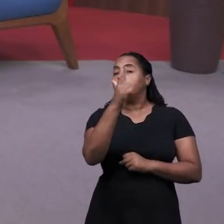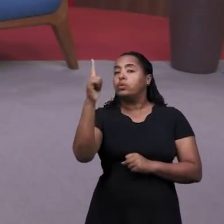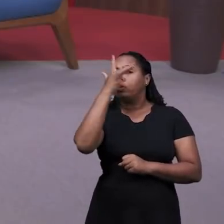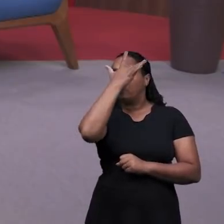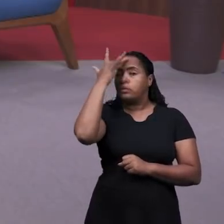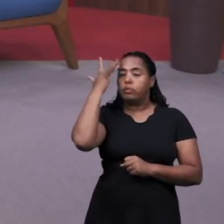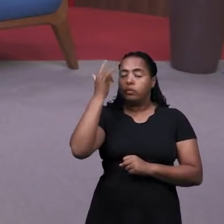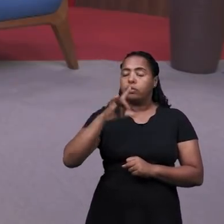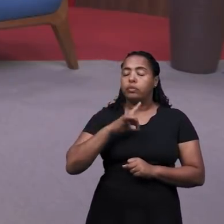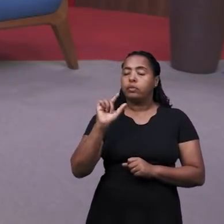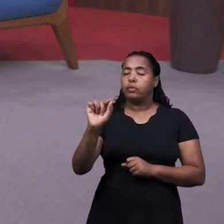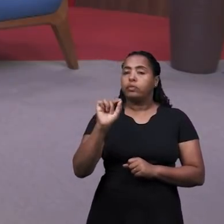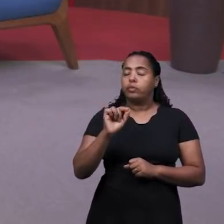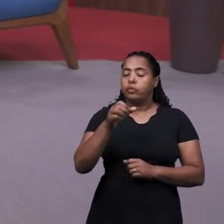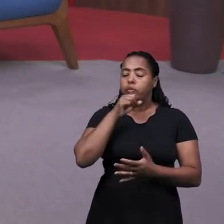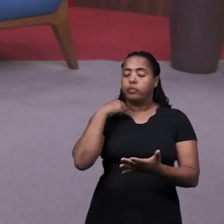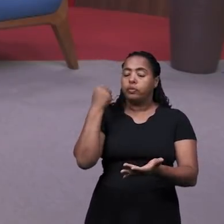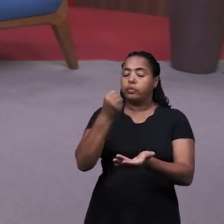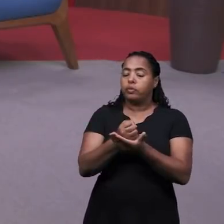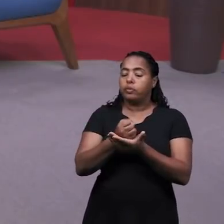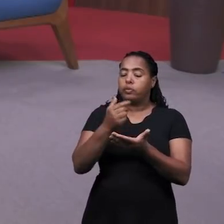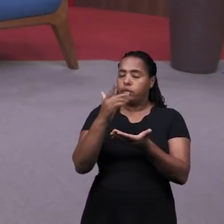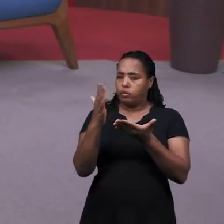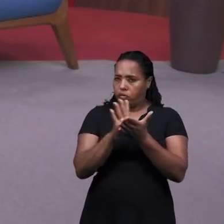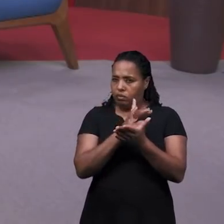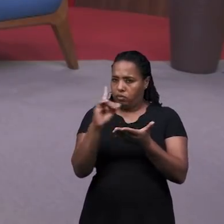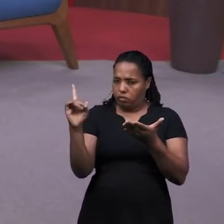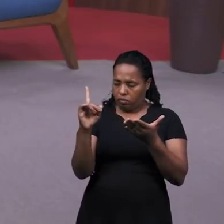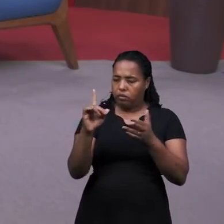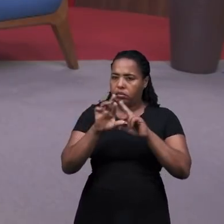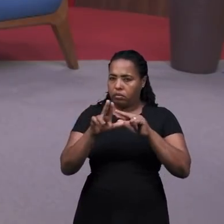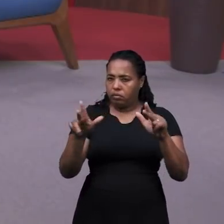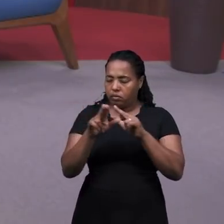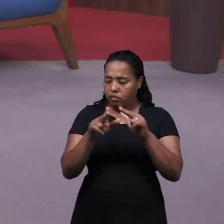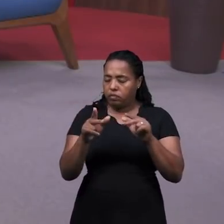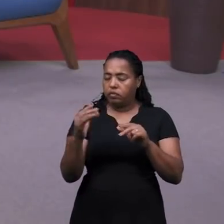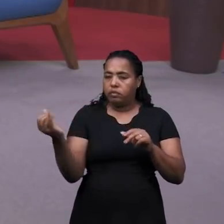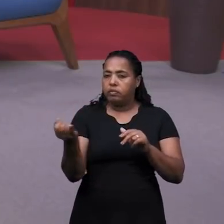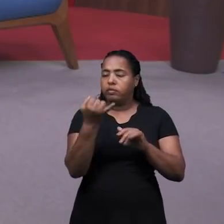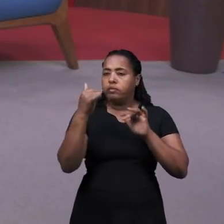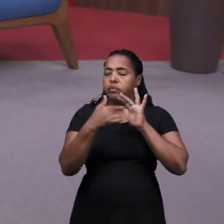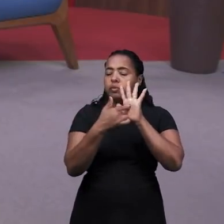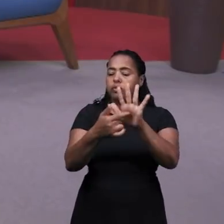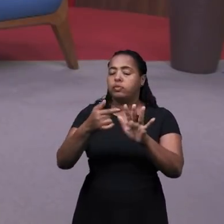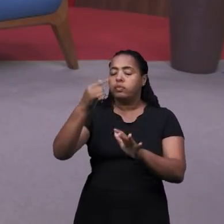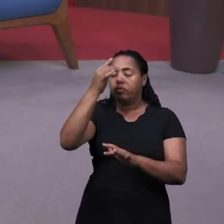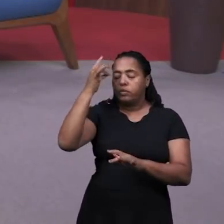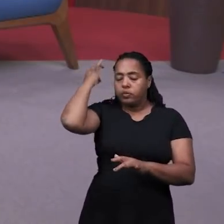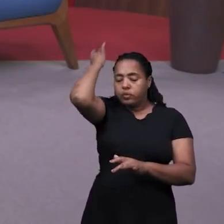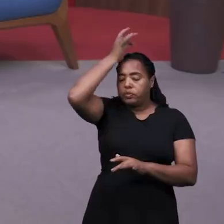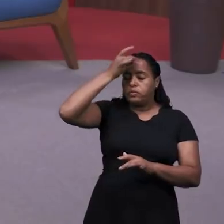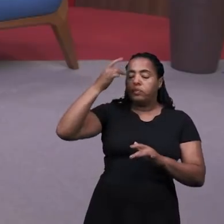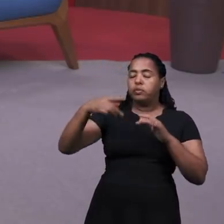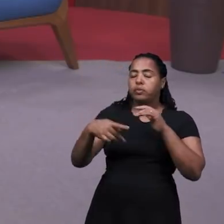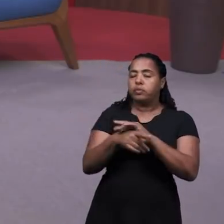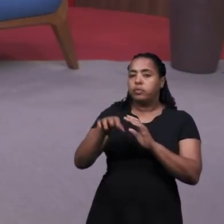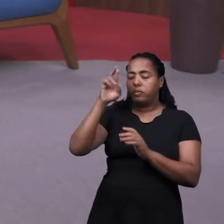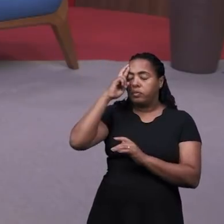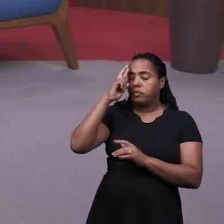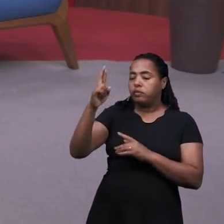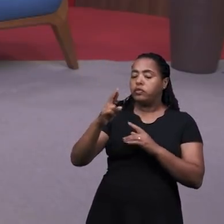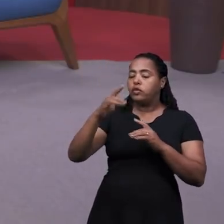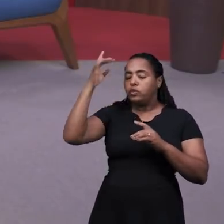é que no Velho Testamento, essa diferença é importante pontuar, o Espírito do Senhor como